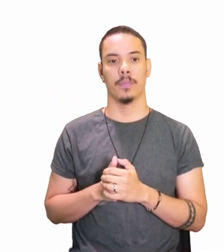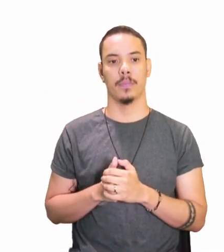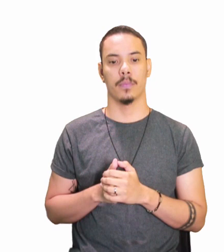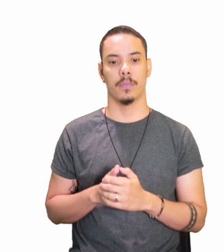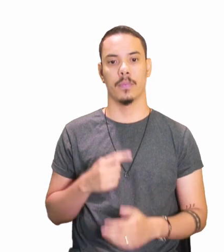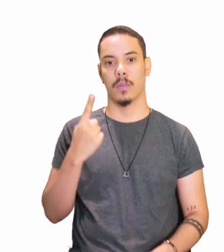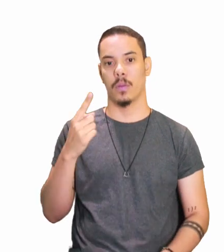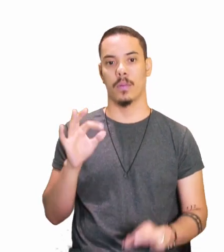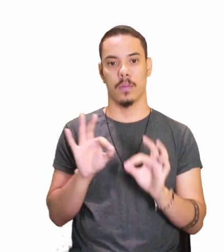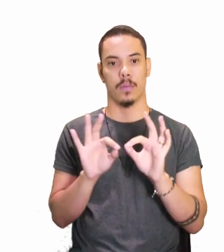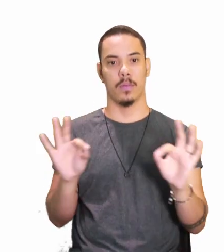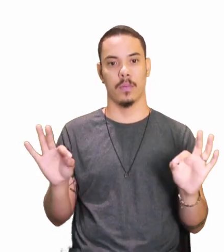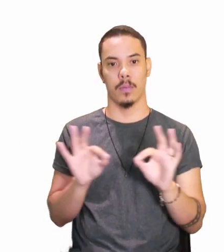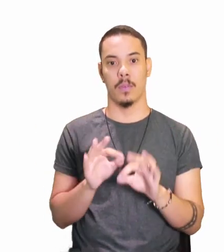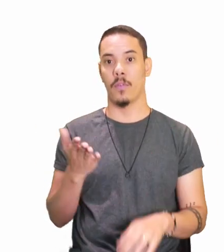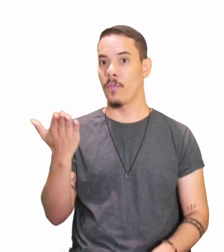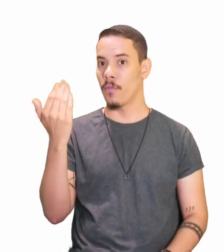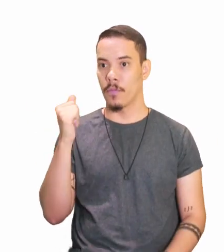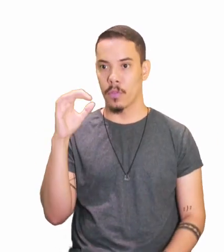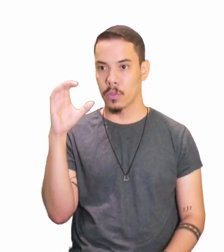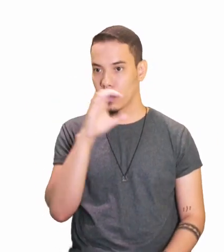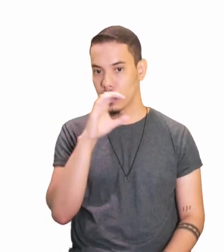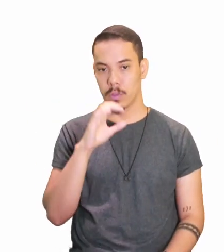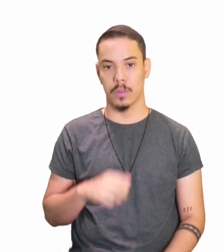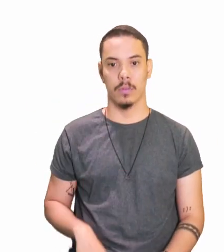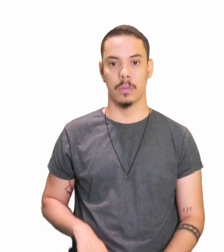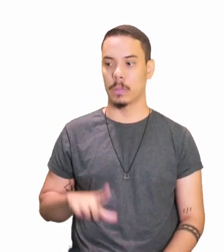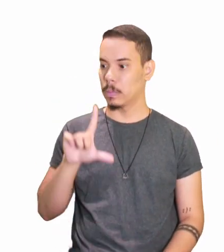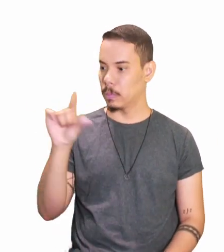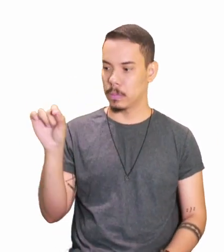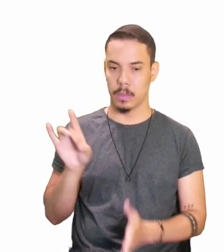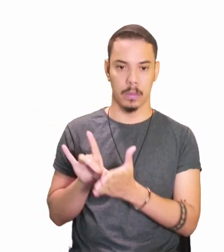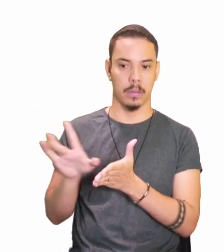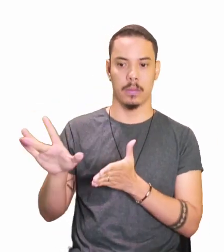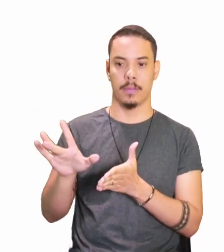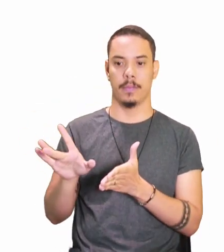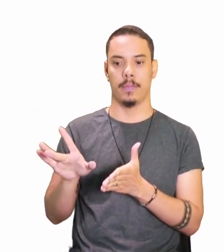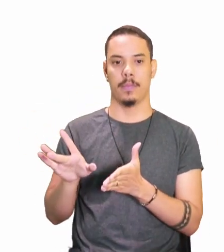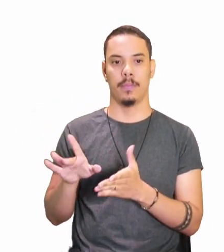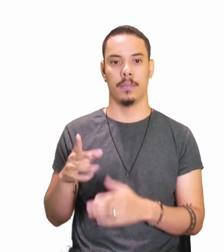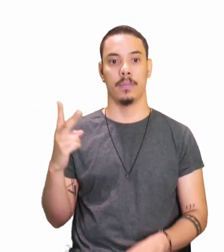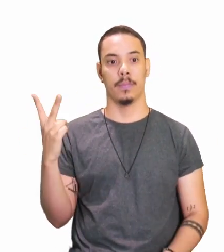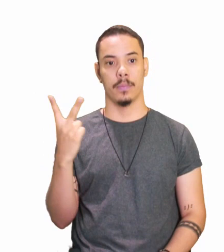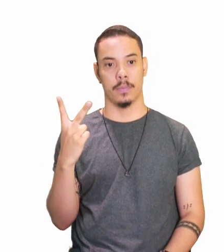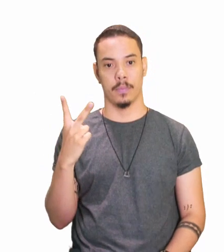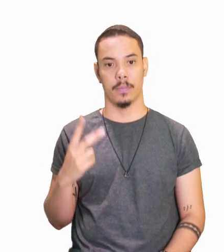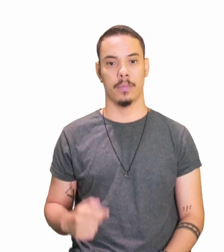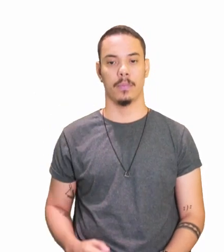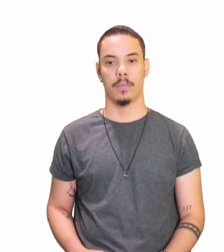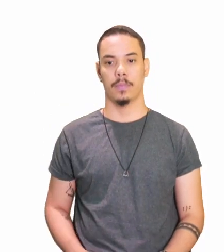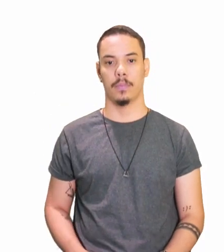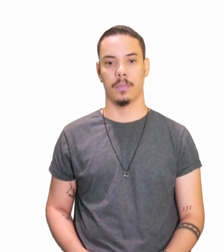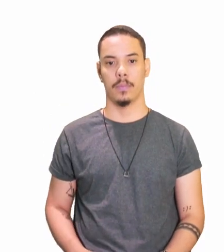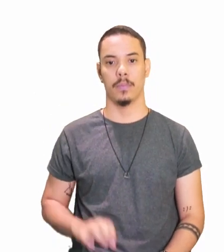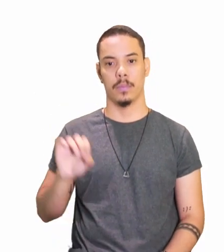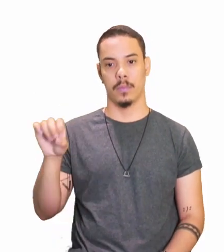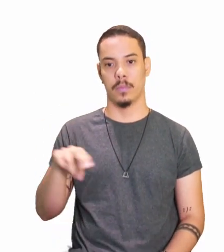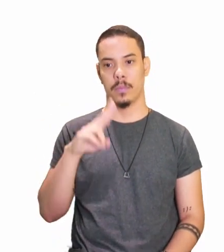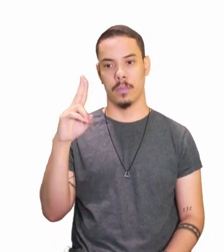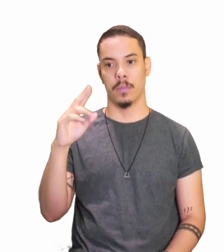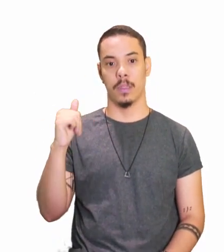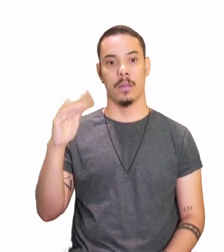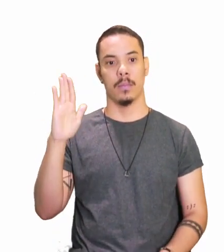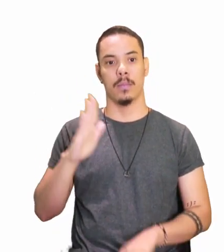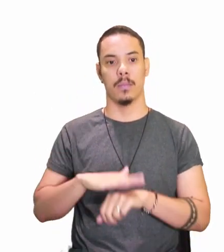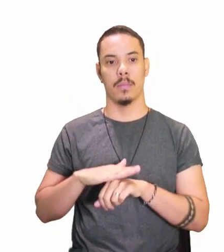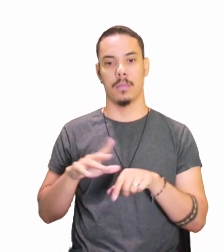só, uma forma verbal. Volte logo, saia daqui, ok? duas formas verbais ou